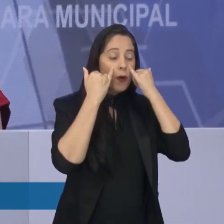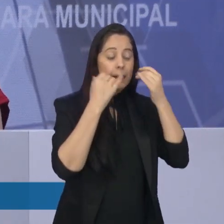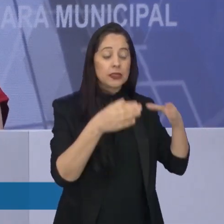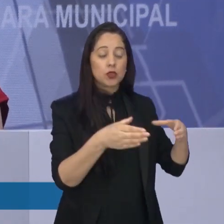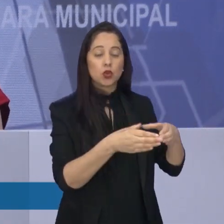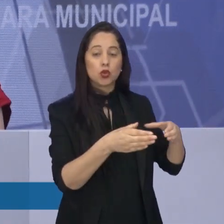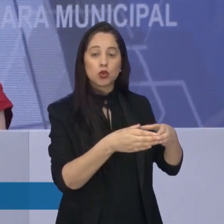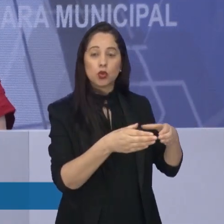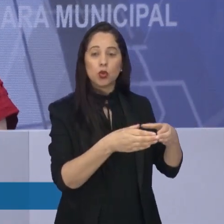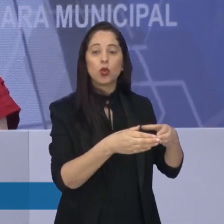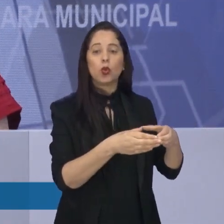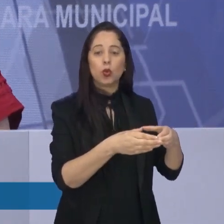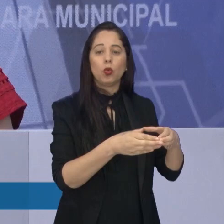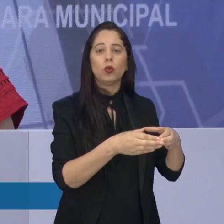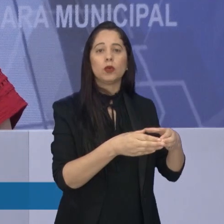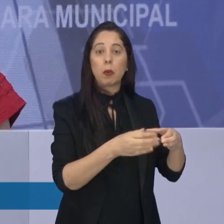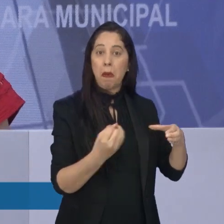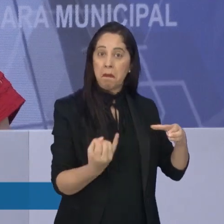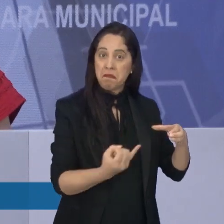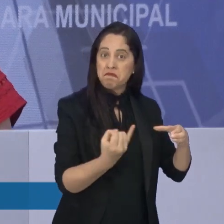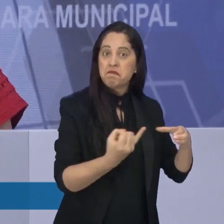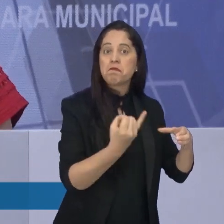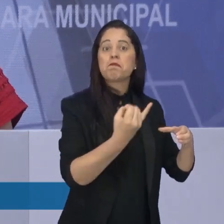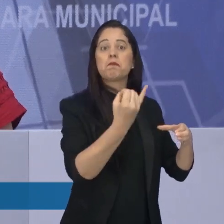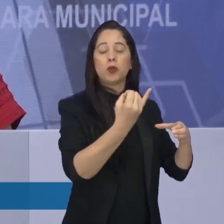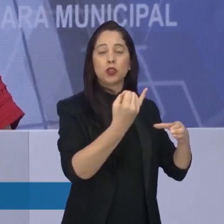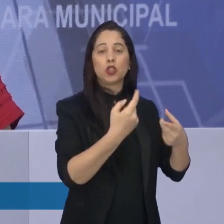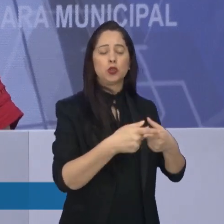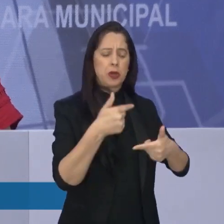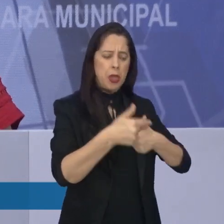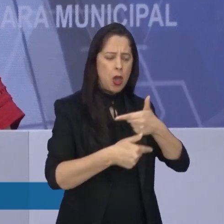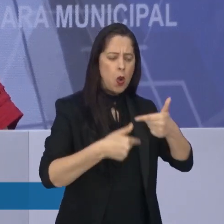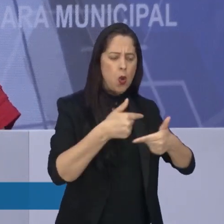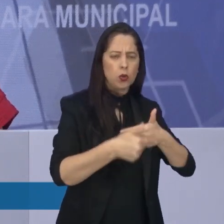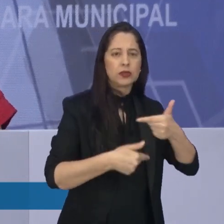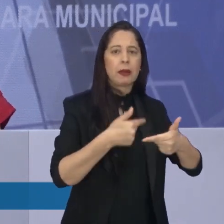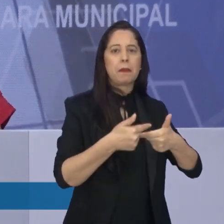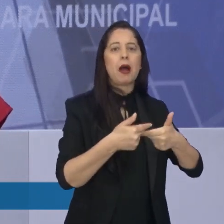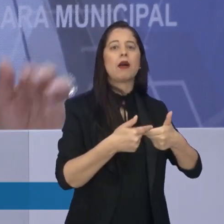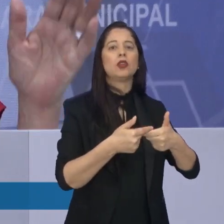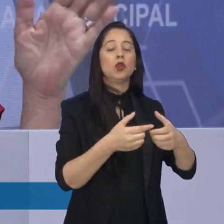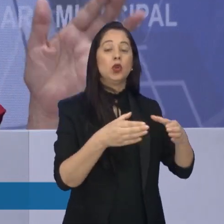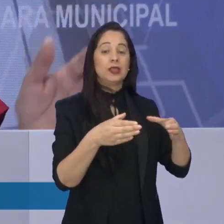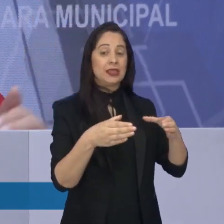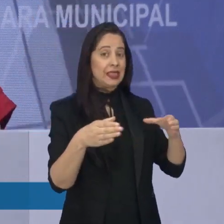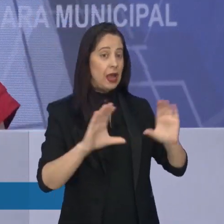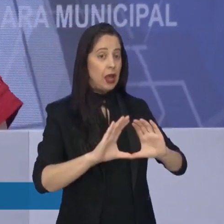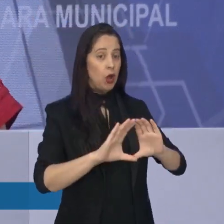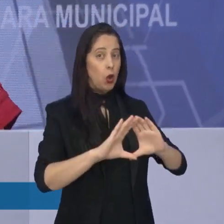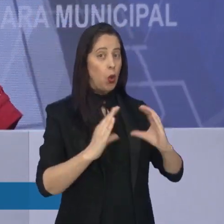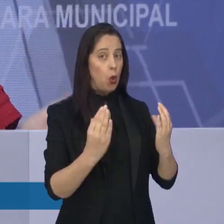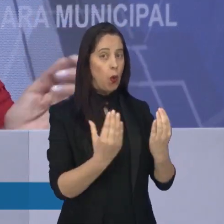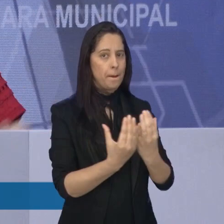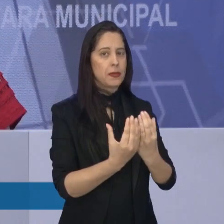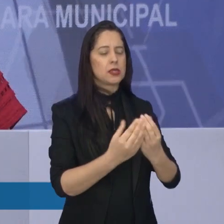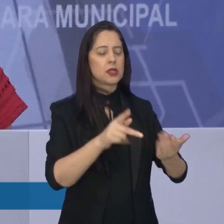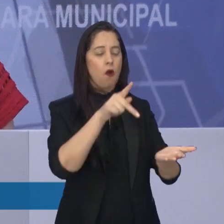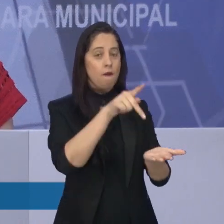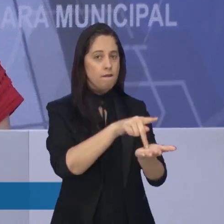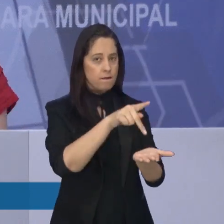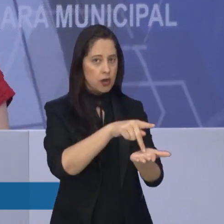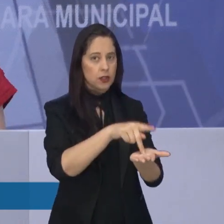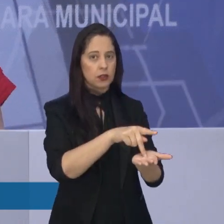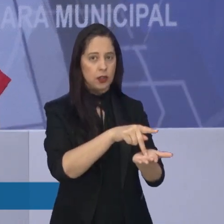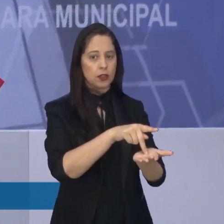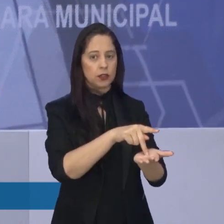foram elementos fundamentais no trabalho da Comissão da Verdade. Aliás, sugestão do nome